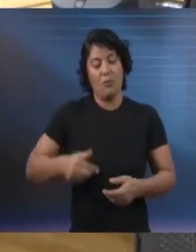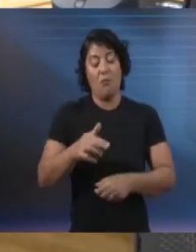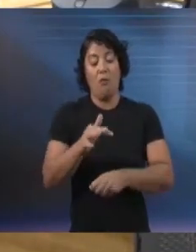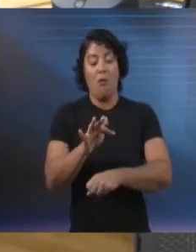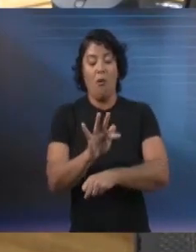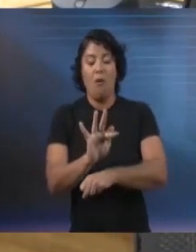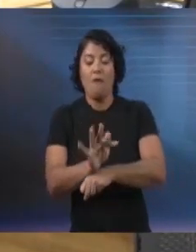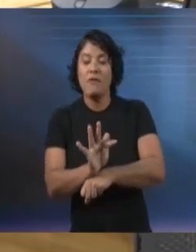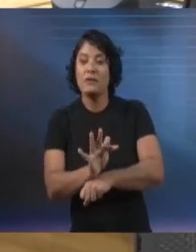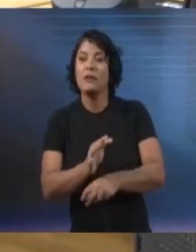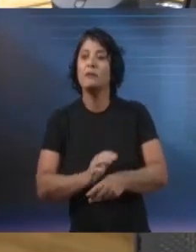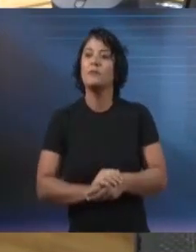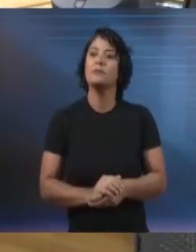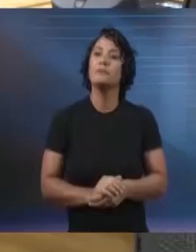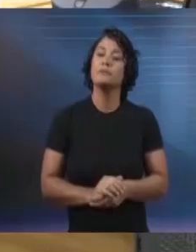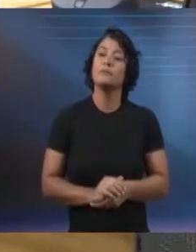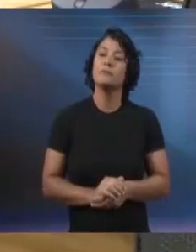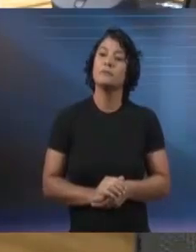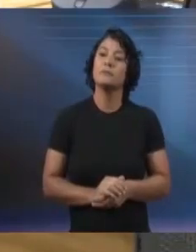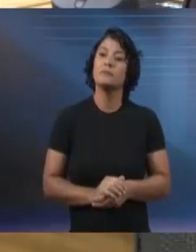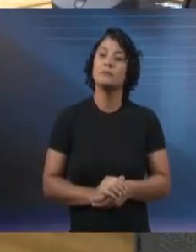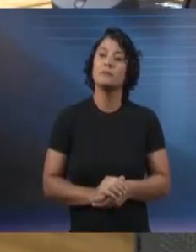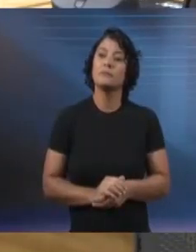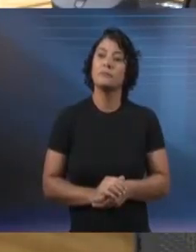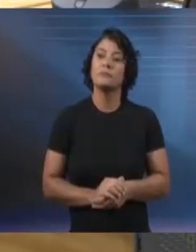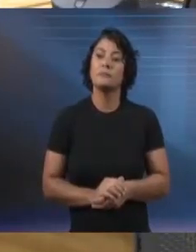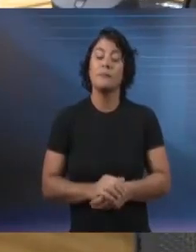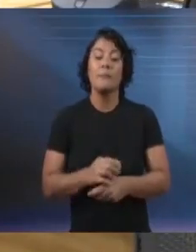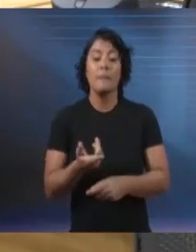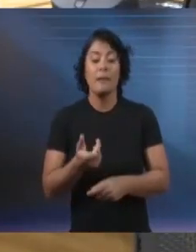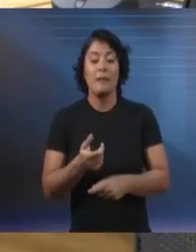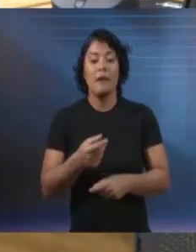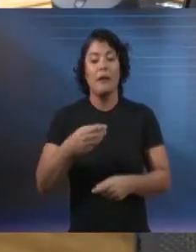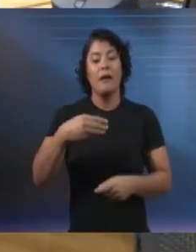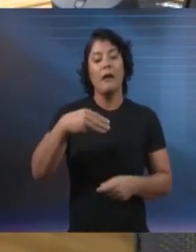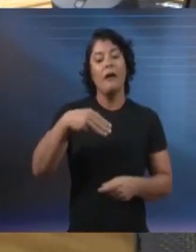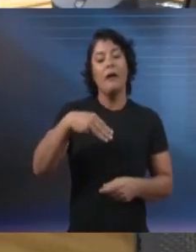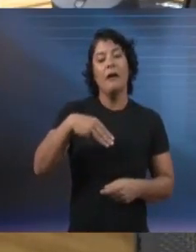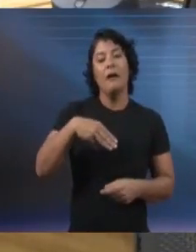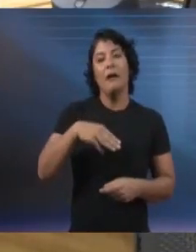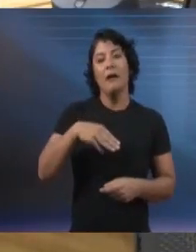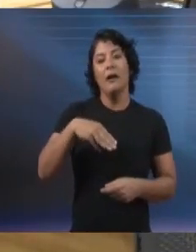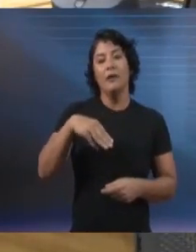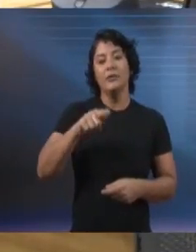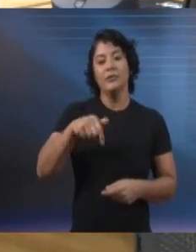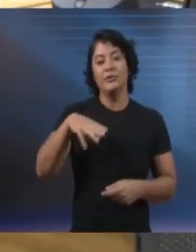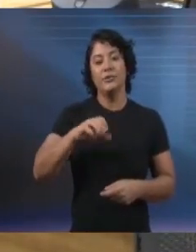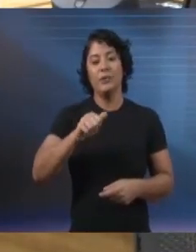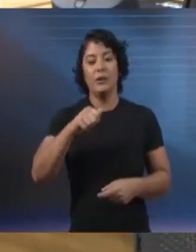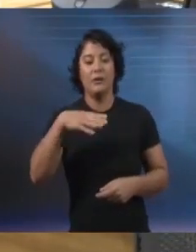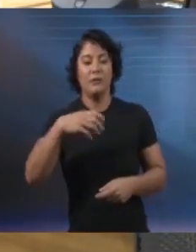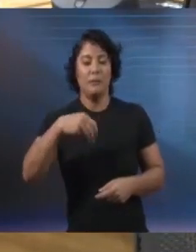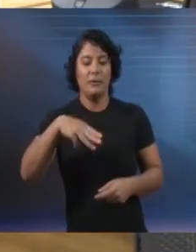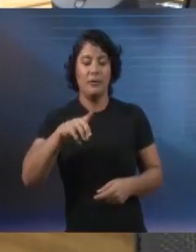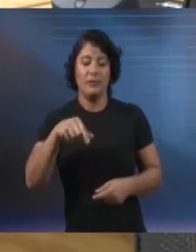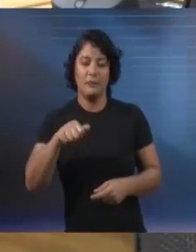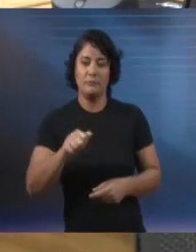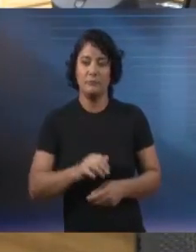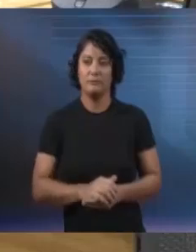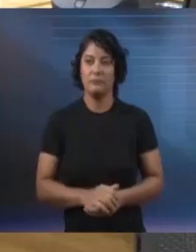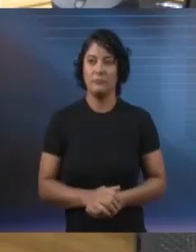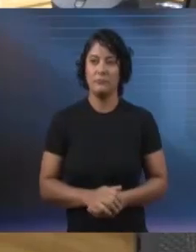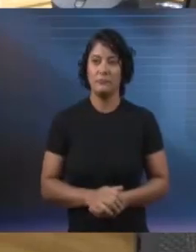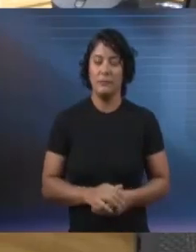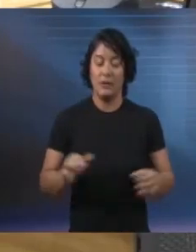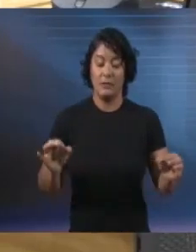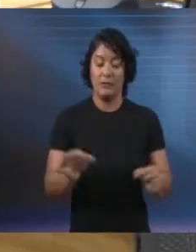como CEMURB, CAERNE, Ministério Público do Meio Ambiente, com a doutora Gilca da Mata, conseguimos sanar